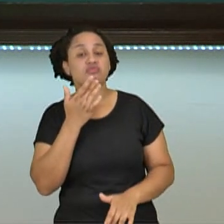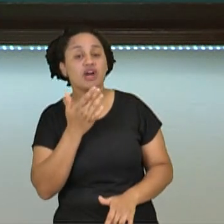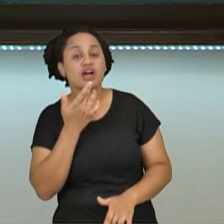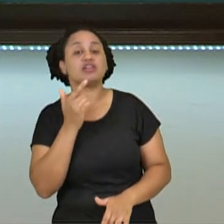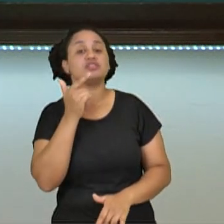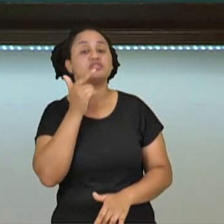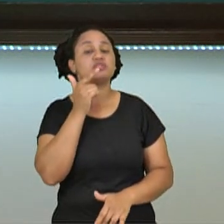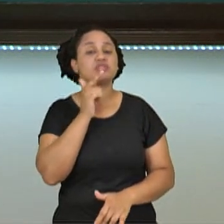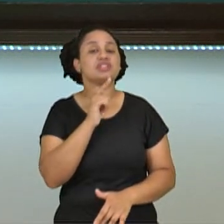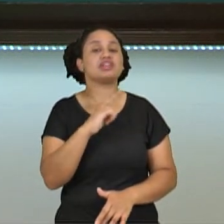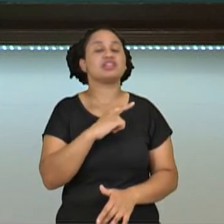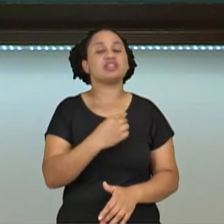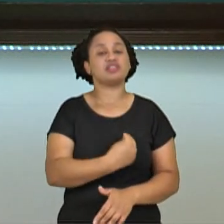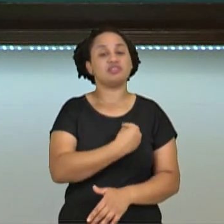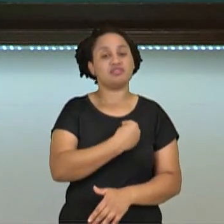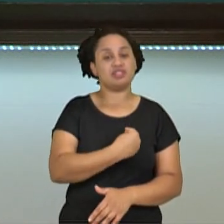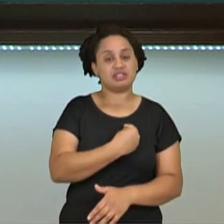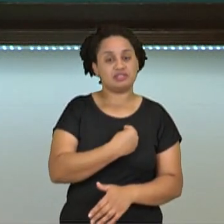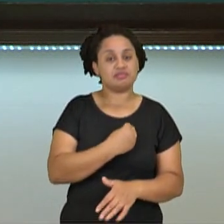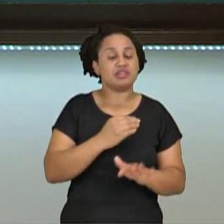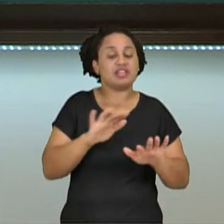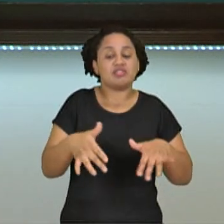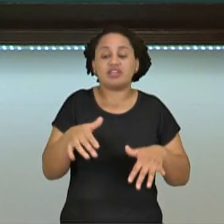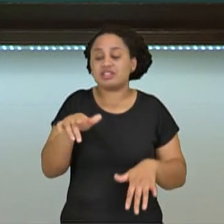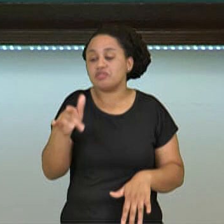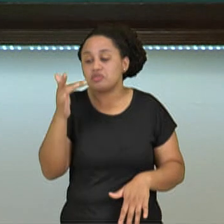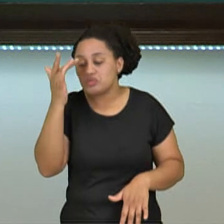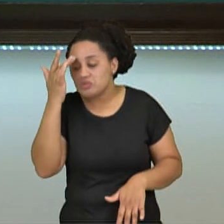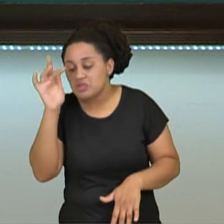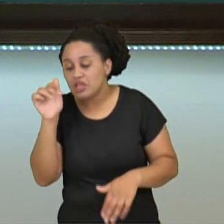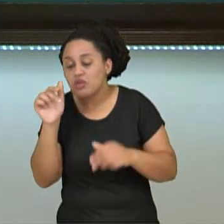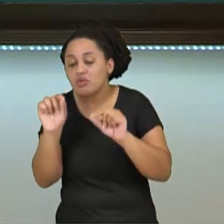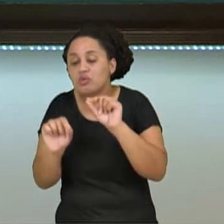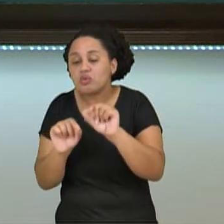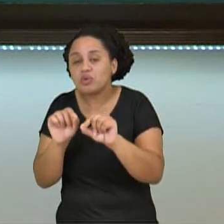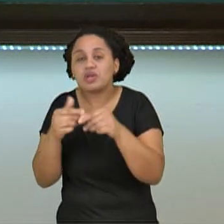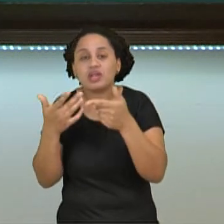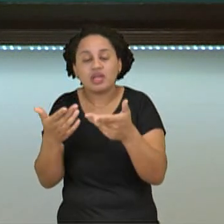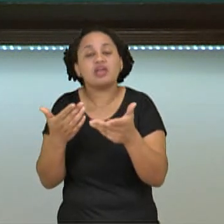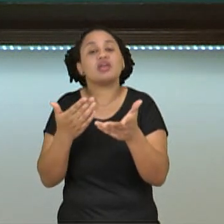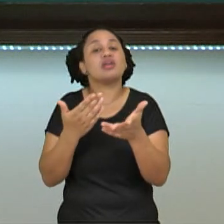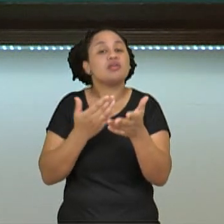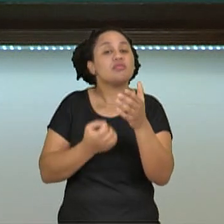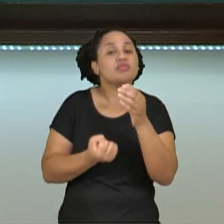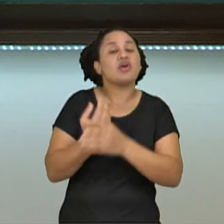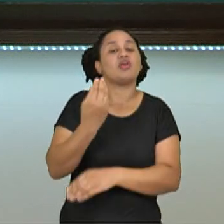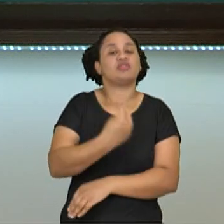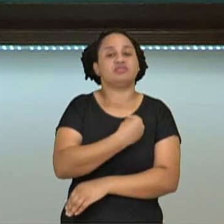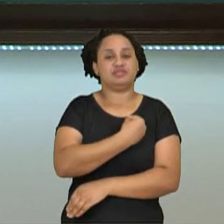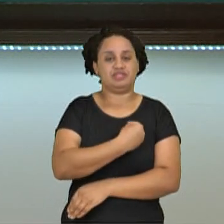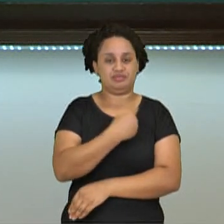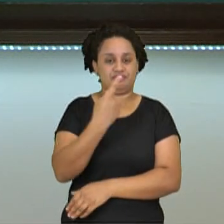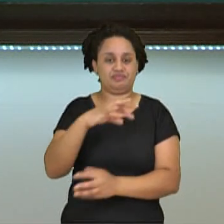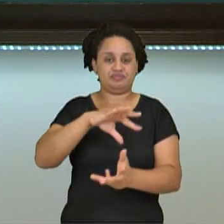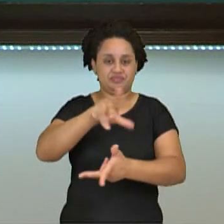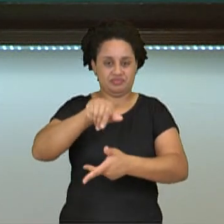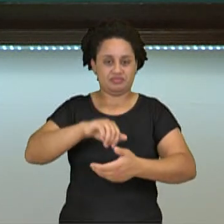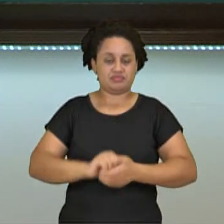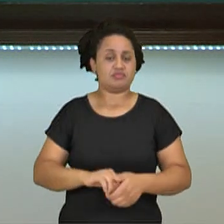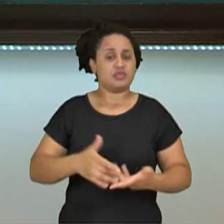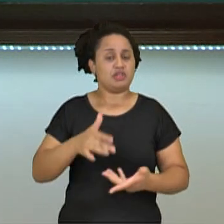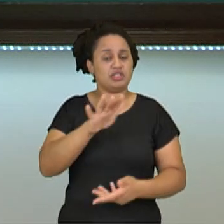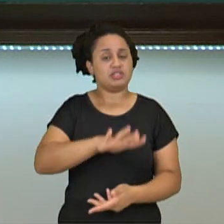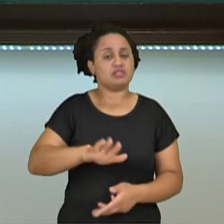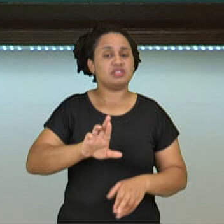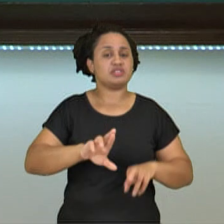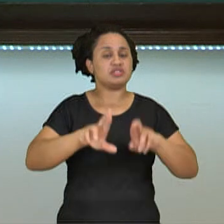vida surgir. E foi esse eu não sei o que a vida surgiu no nosso planeta. Então a resposta é, essas condições